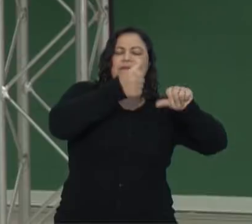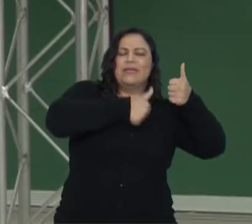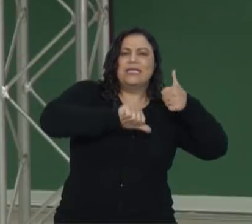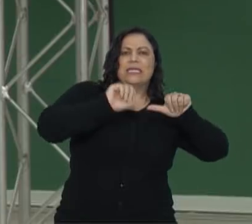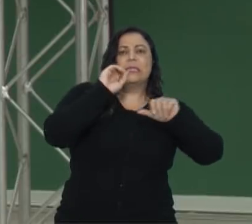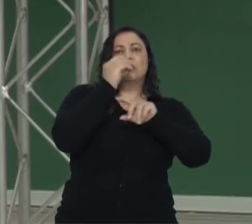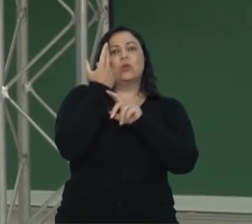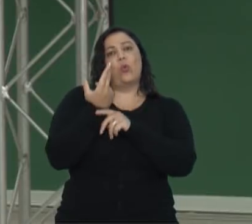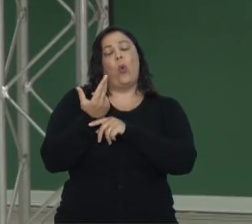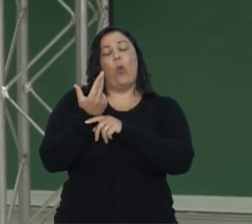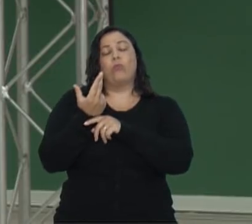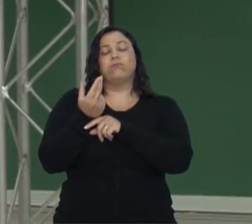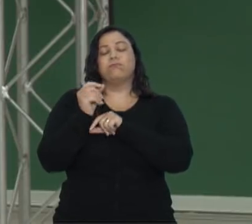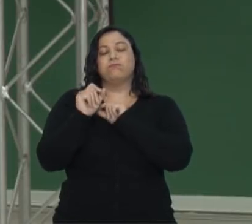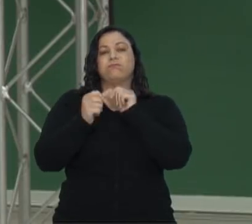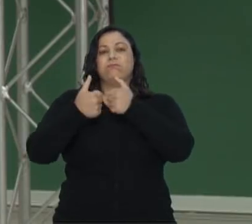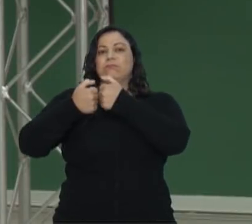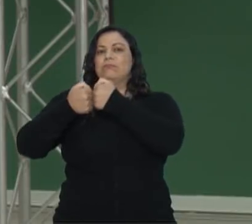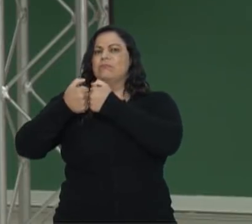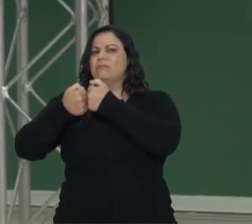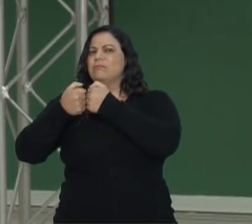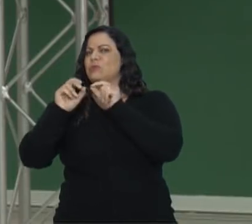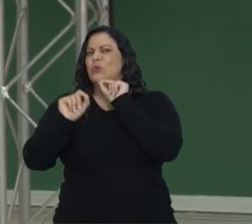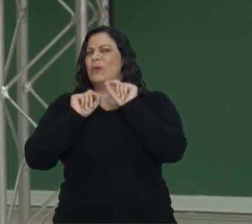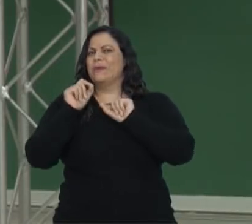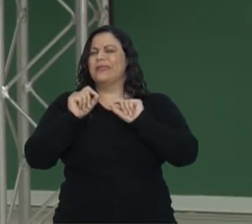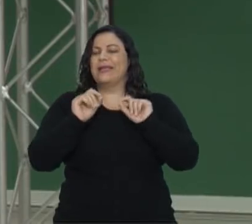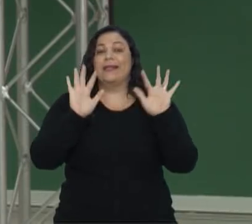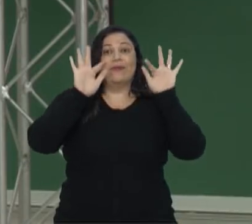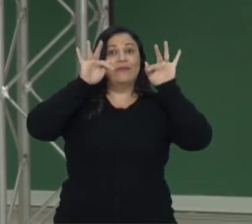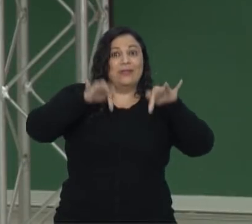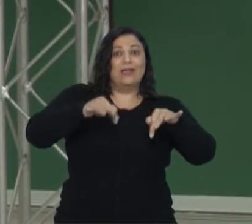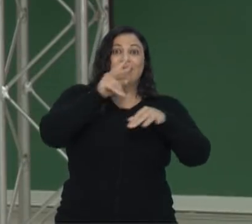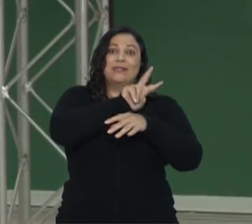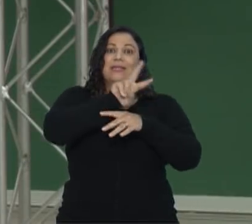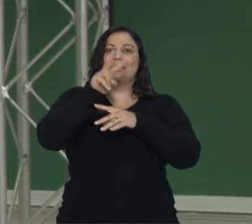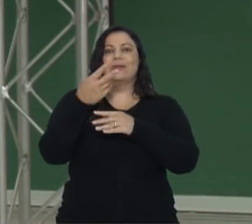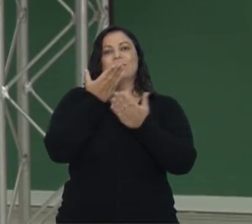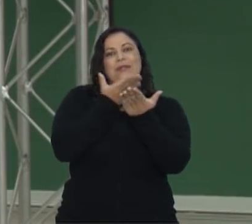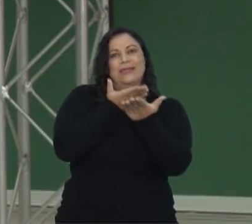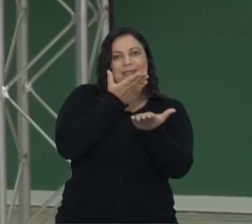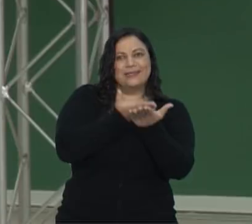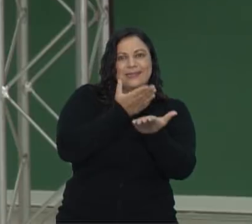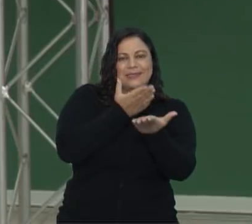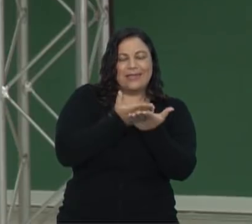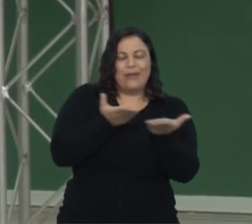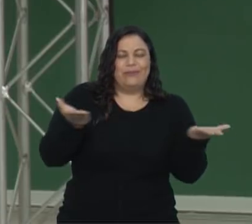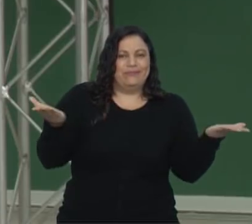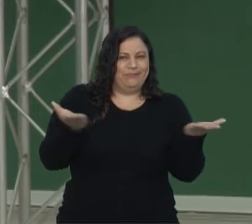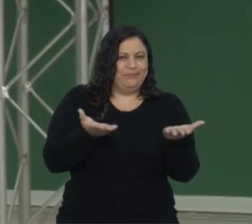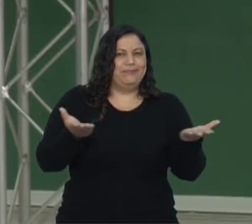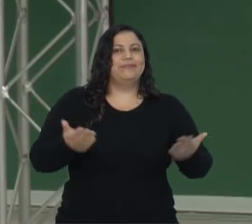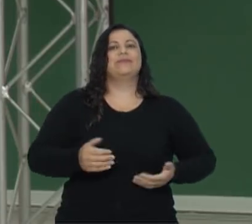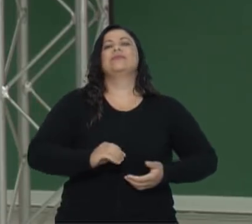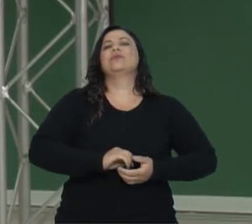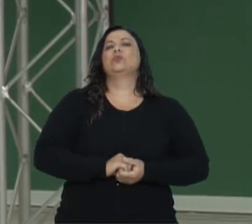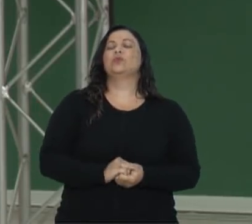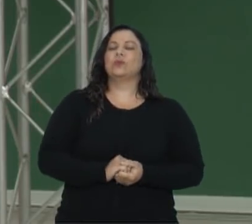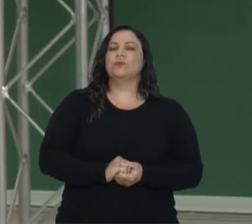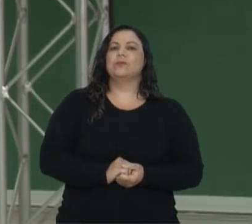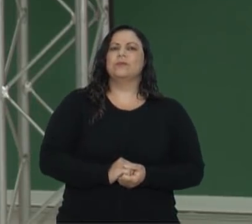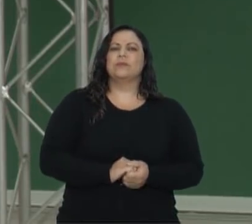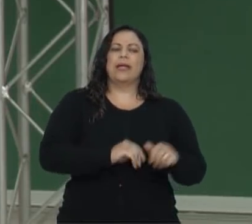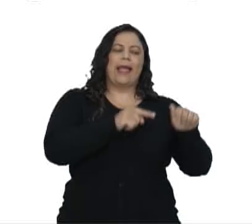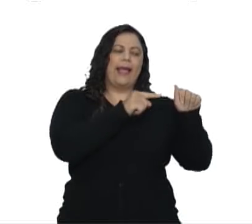esse exercício é uma finalização das duas aulas, a aula anterior e a aula de hoje. Letra A.